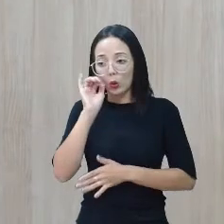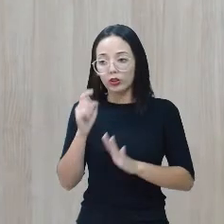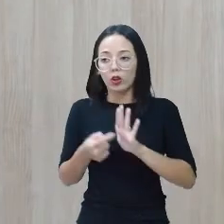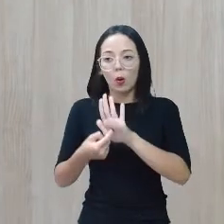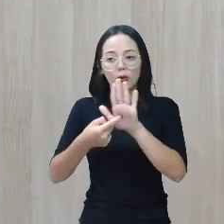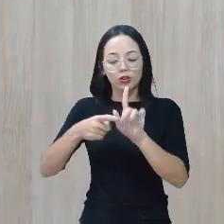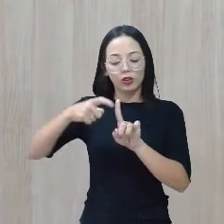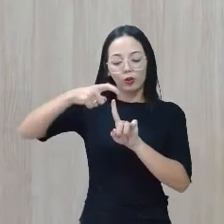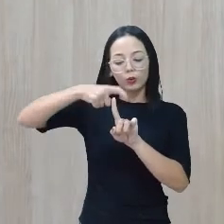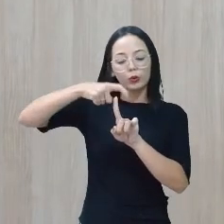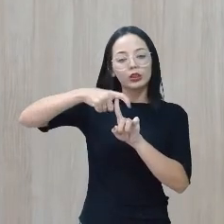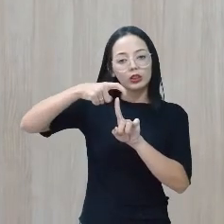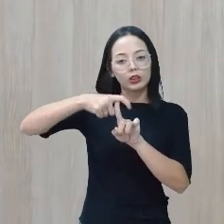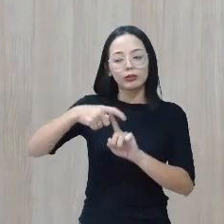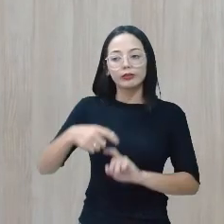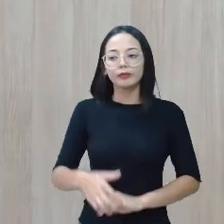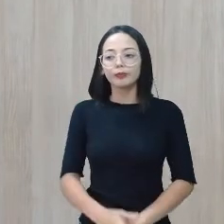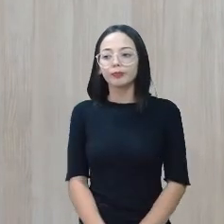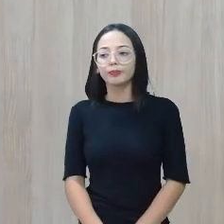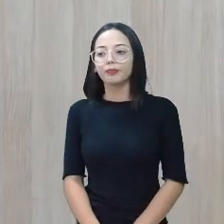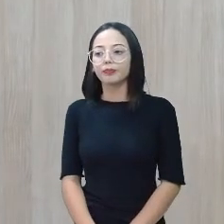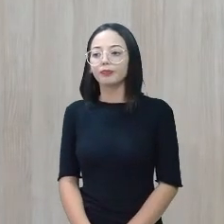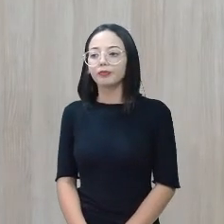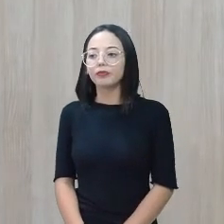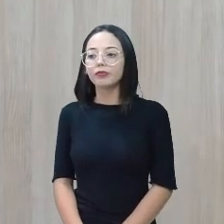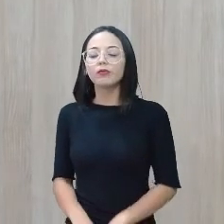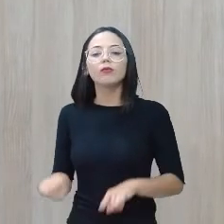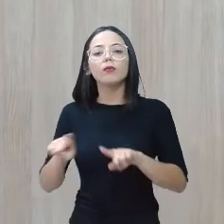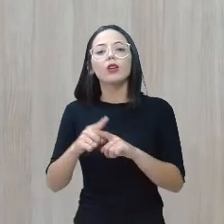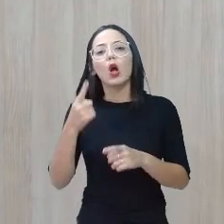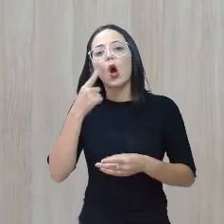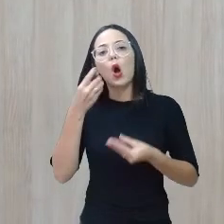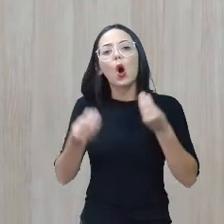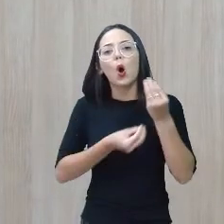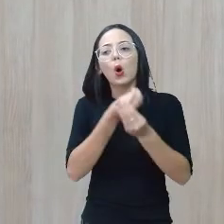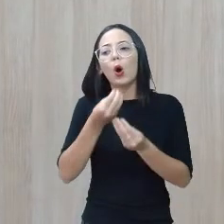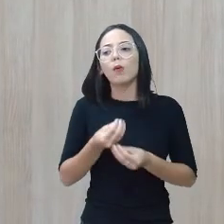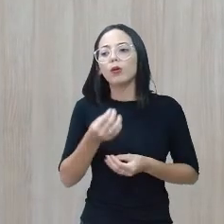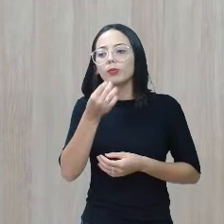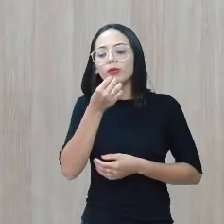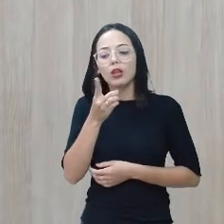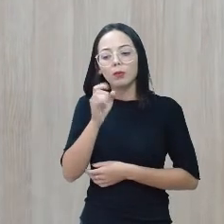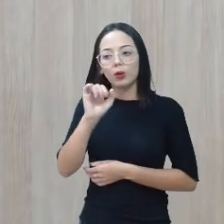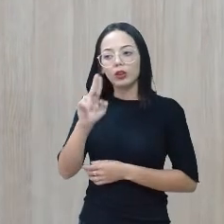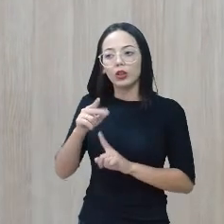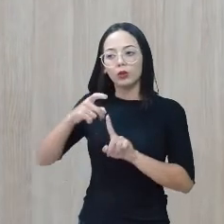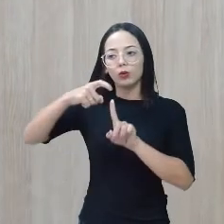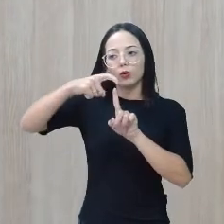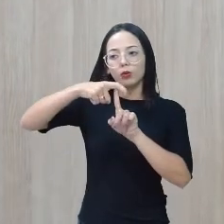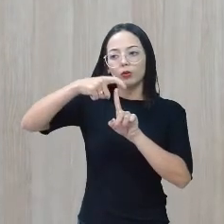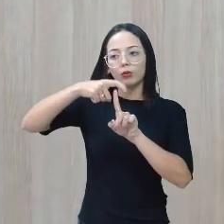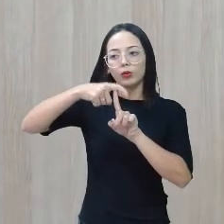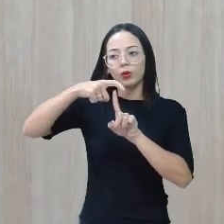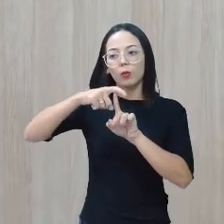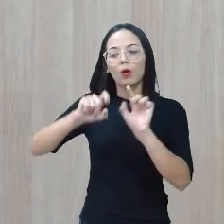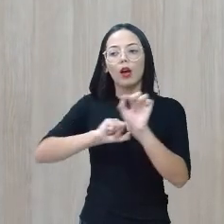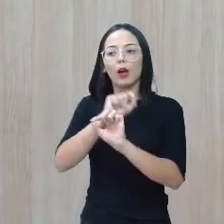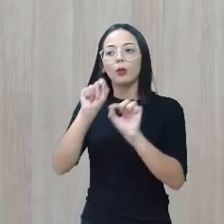para vocês, e aqui é o aplicador. Então, aqui, esse DIU,